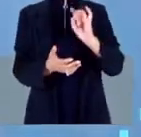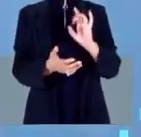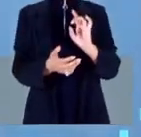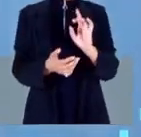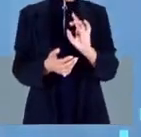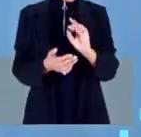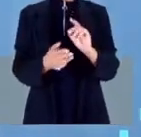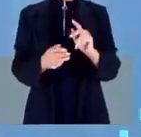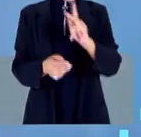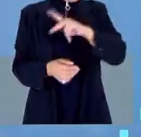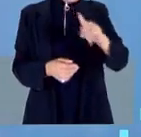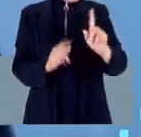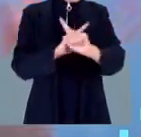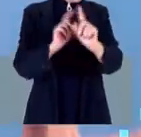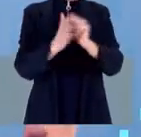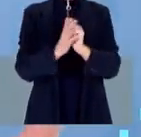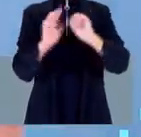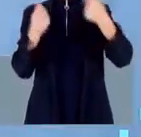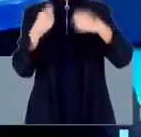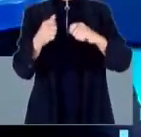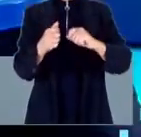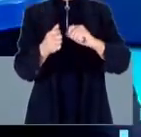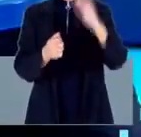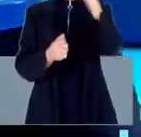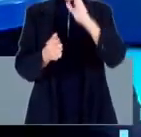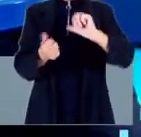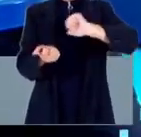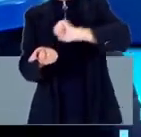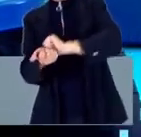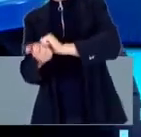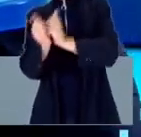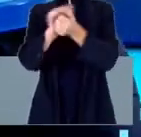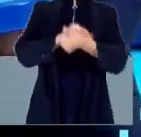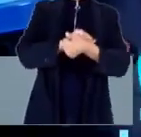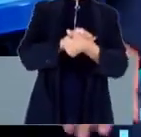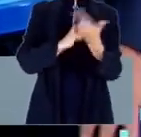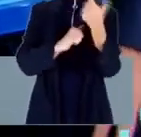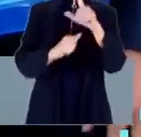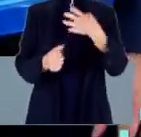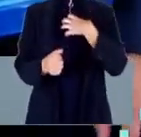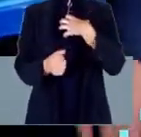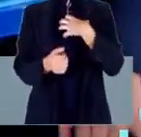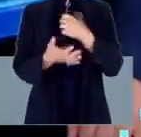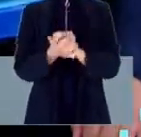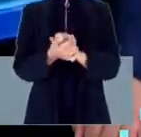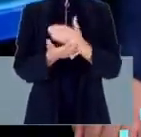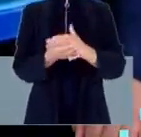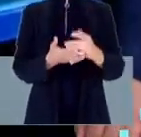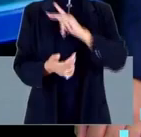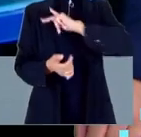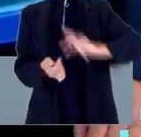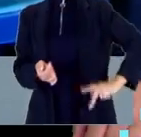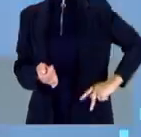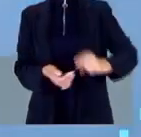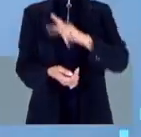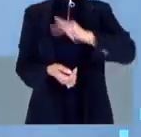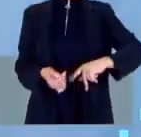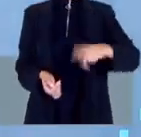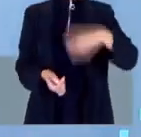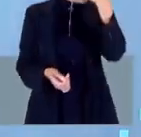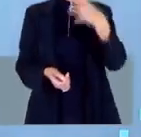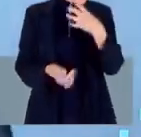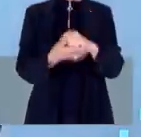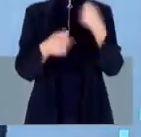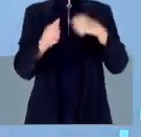em relação ao professor nós temos que reconstruir esse Brasil de outras formas a começar pela presidência a presidência coisa séria